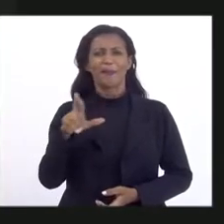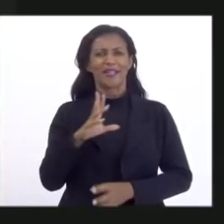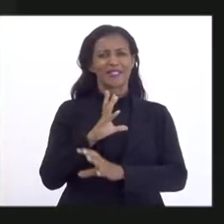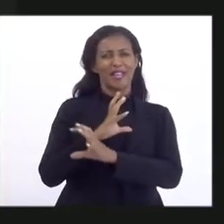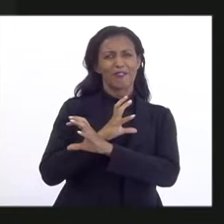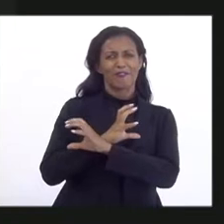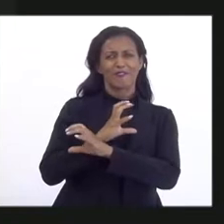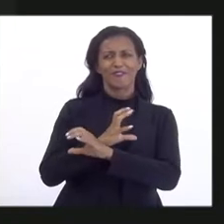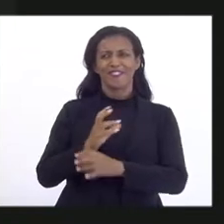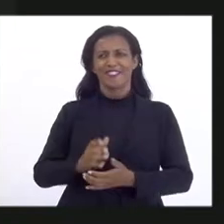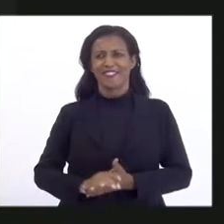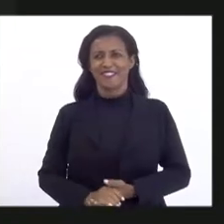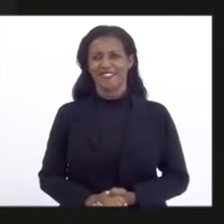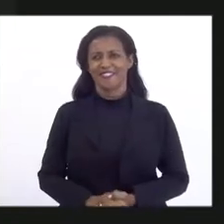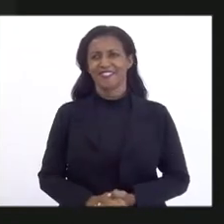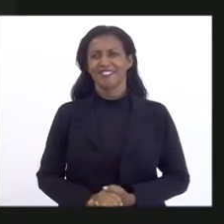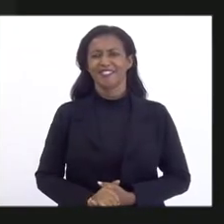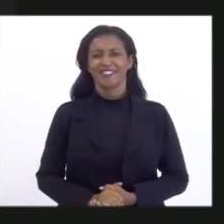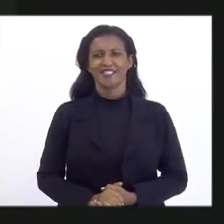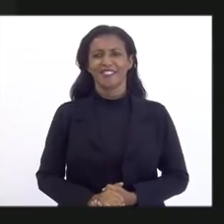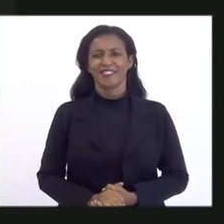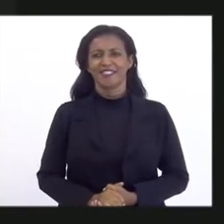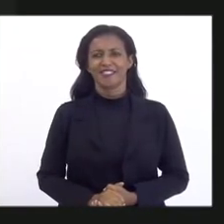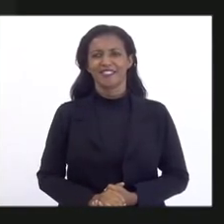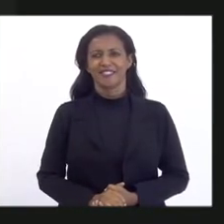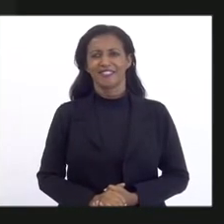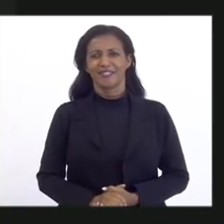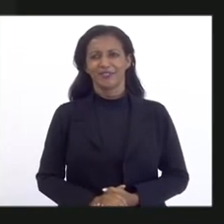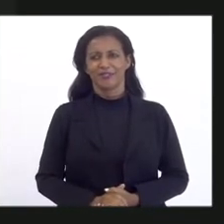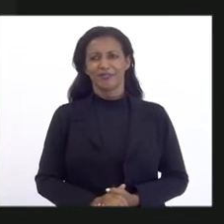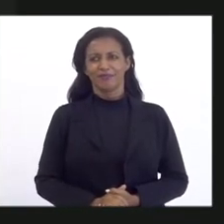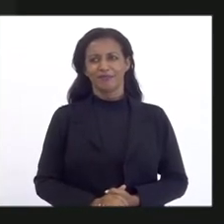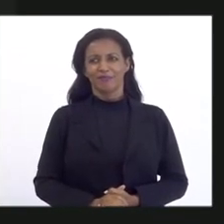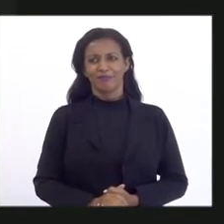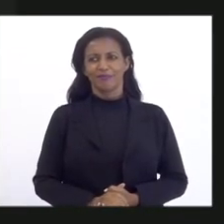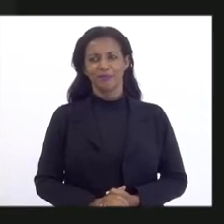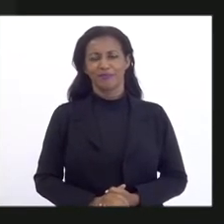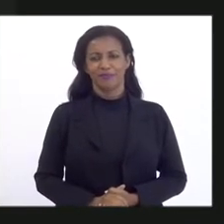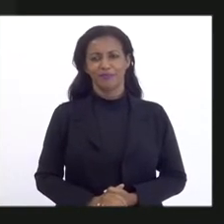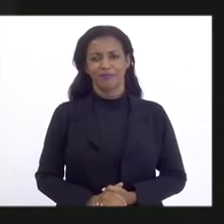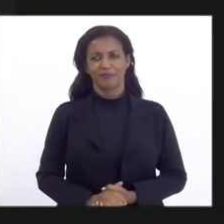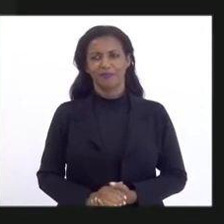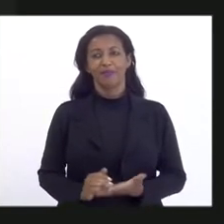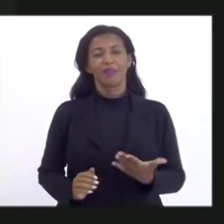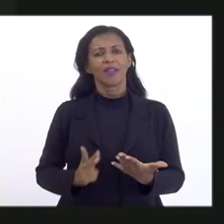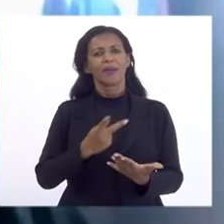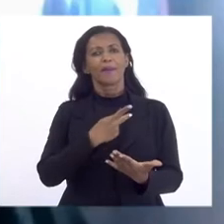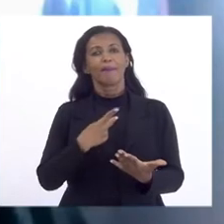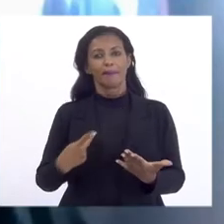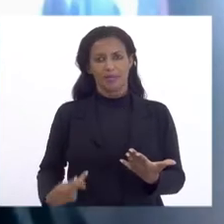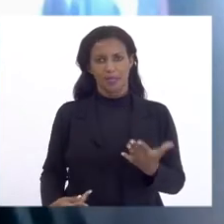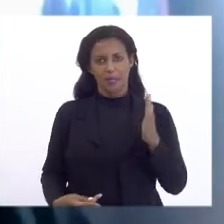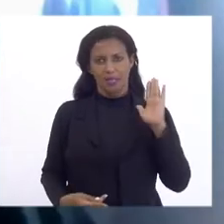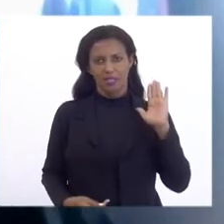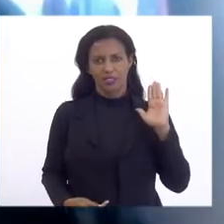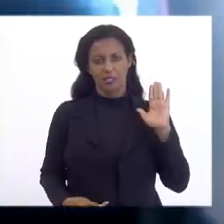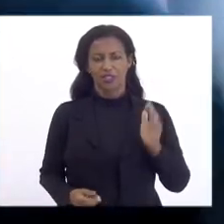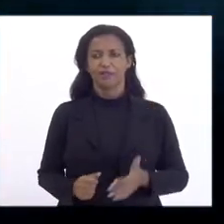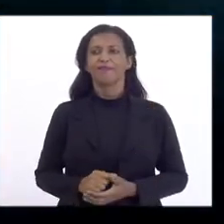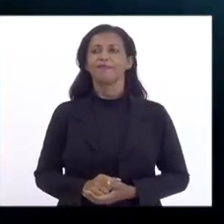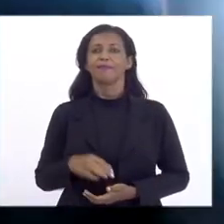Se não mostrar o broche, ninguém acredita. O presidente, uma questão de ordem, Márcio. Deputado